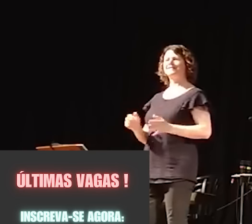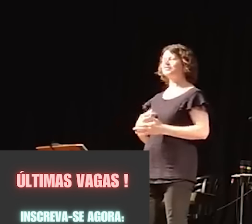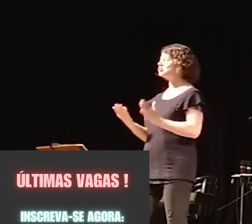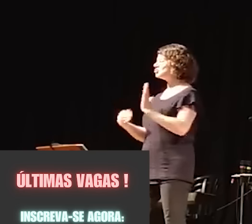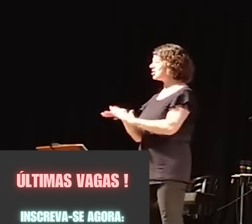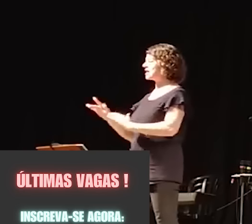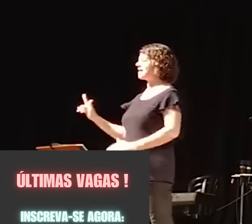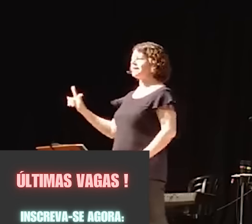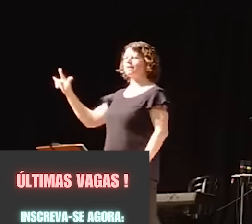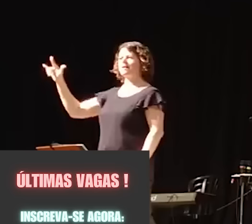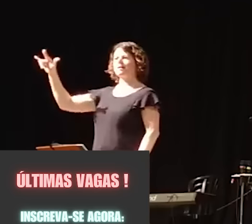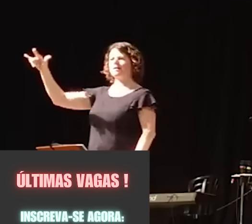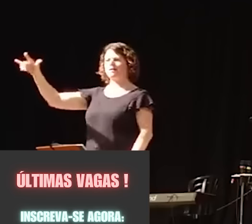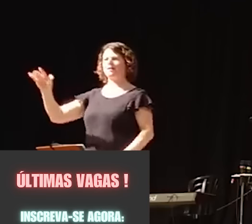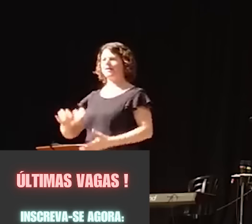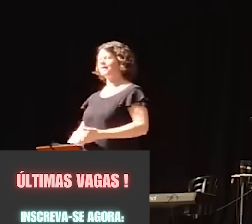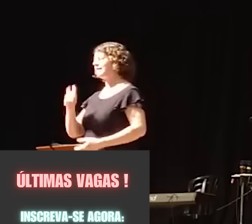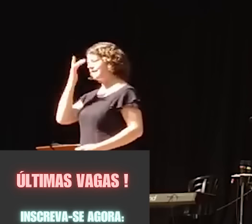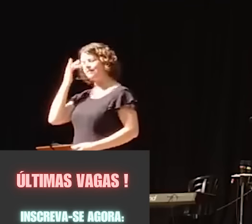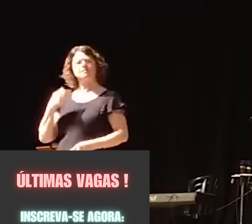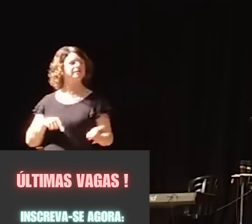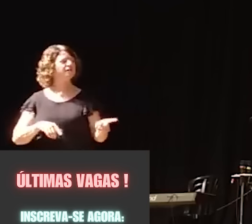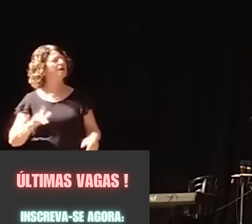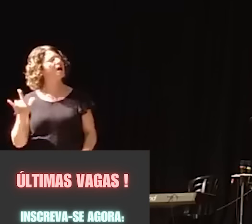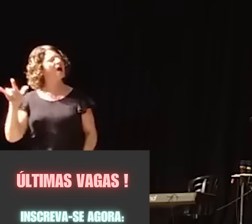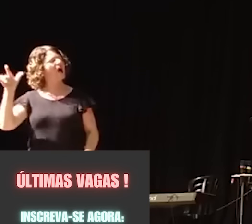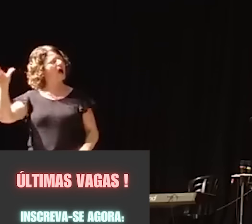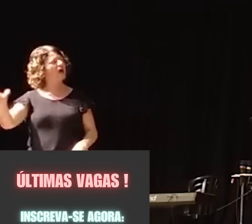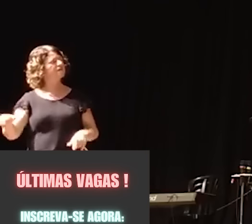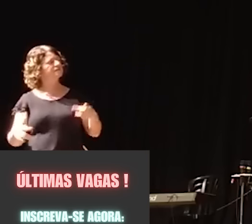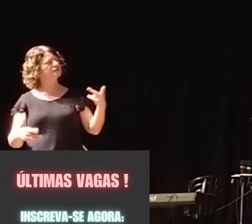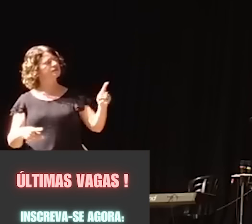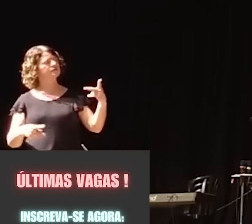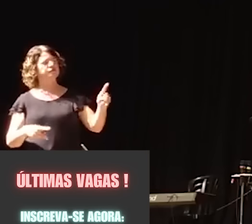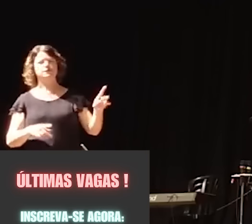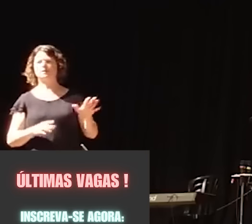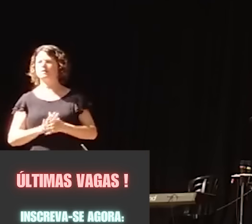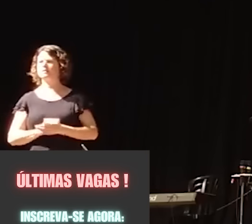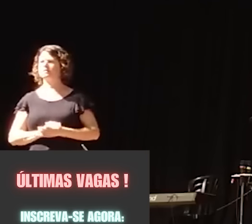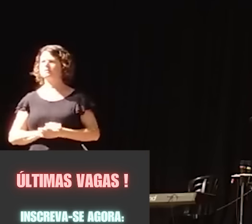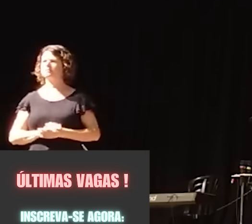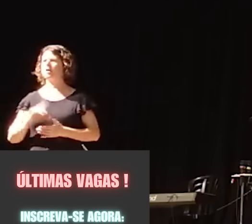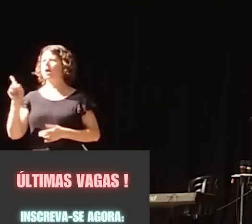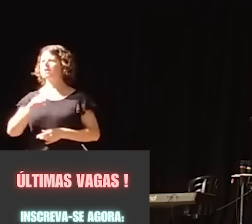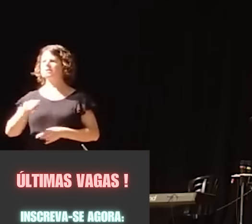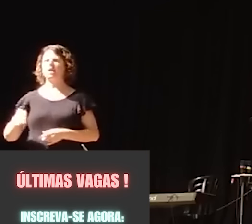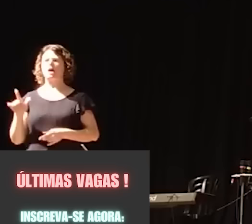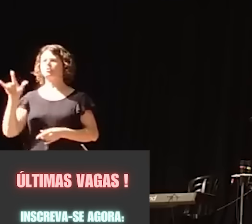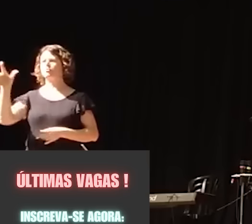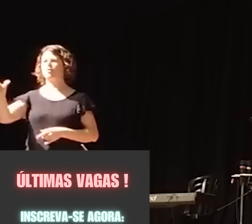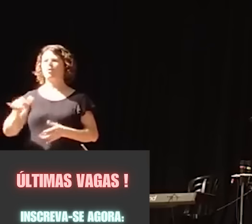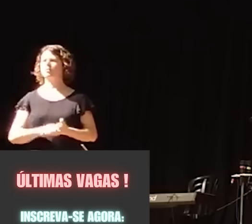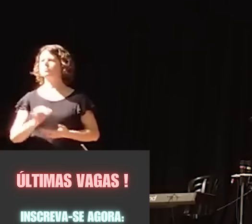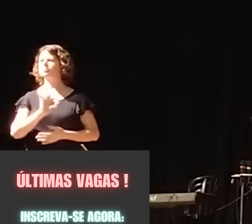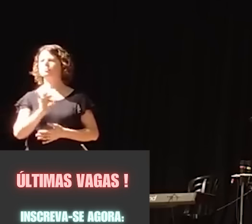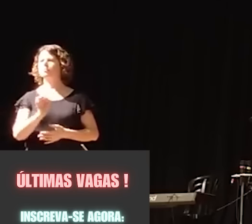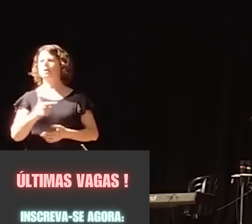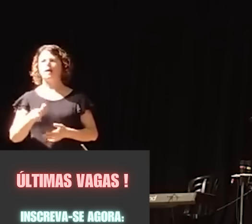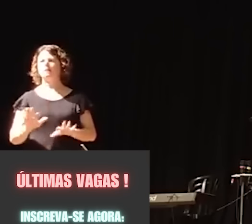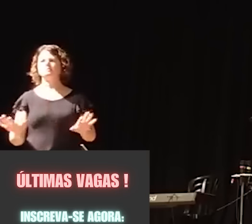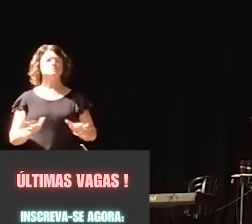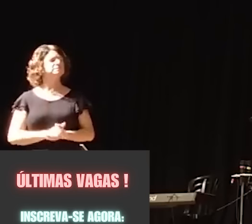aeroporto gente falou assim pra gente o o avião de vocês Ah foi cancelado o voo e não tem mais